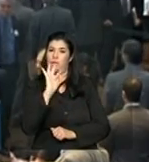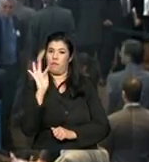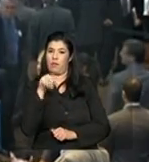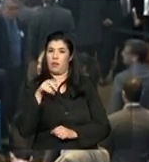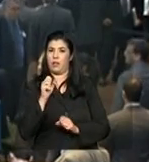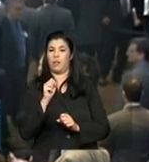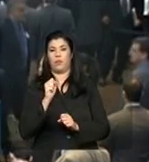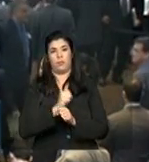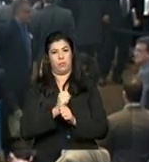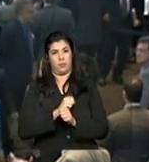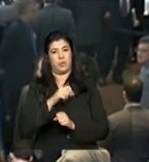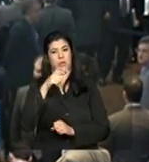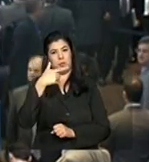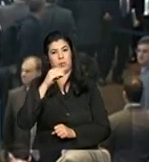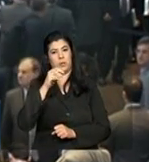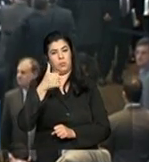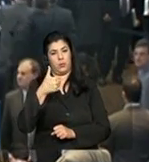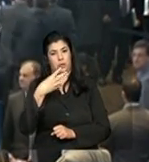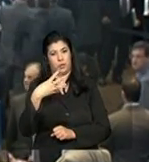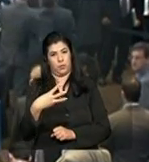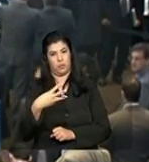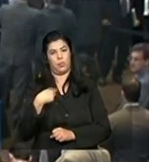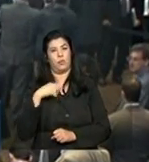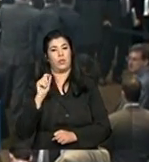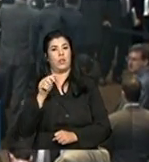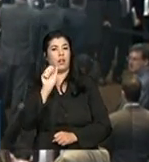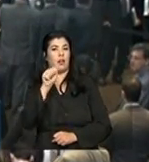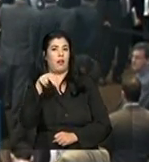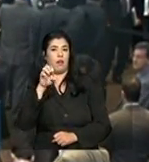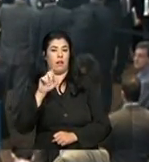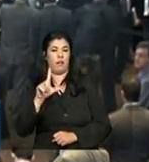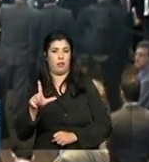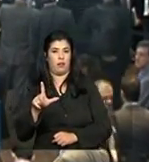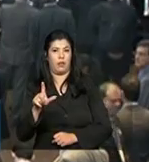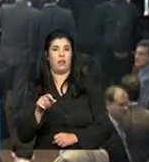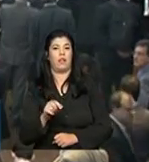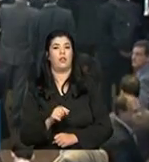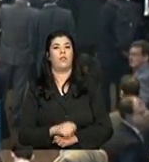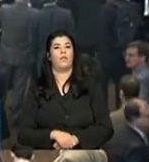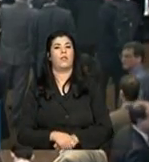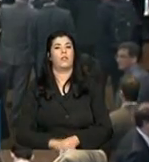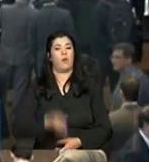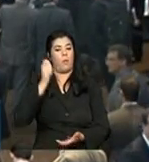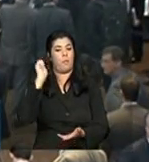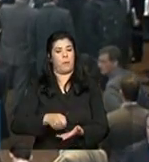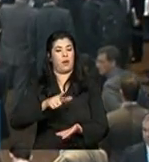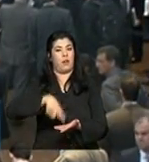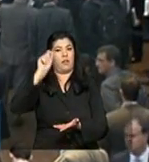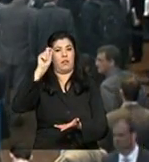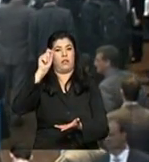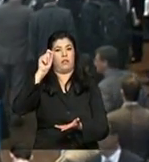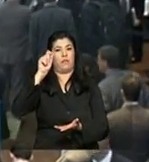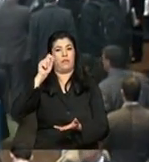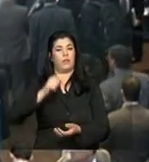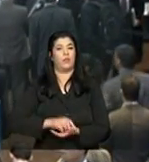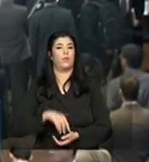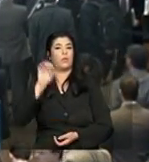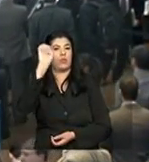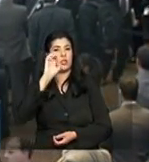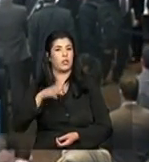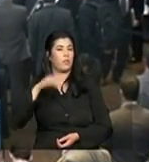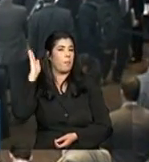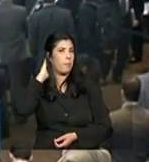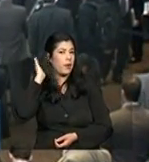a agência leiloou as linhas de transmissão nos estados do Pará, Minas